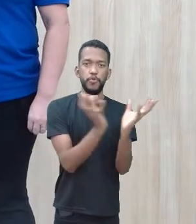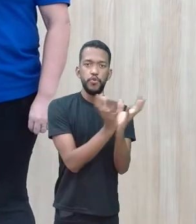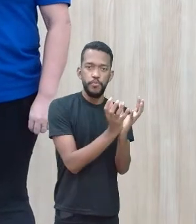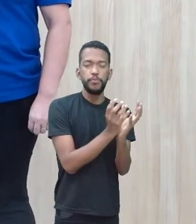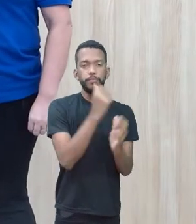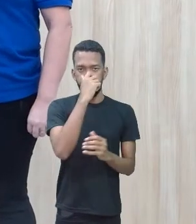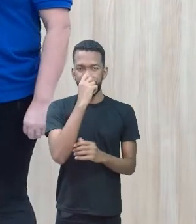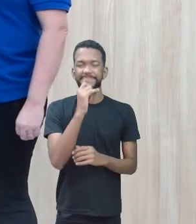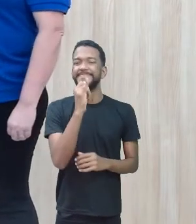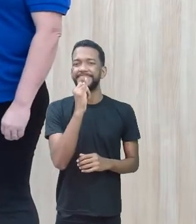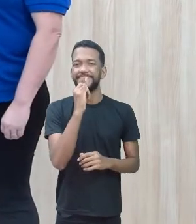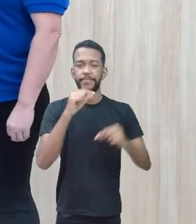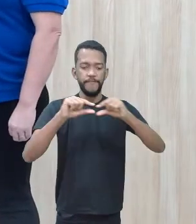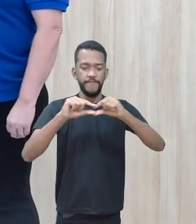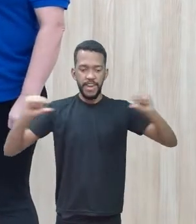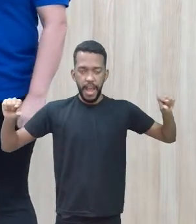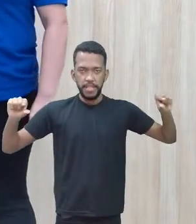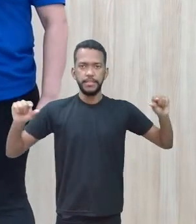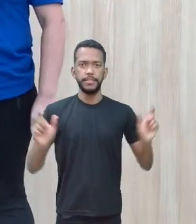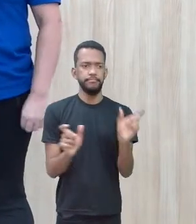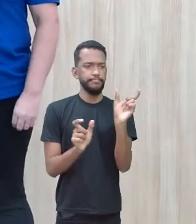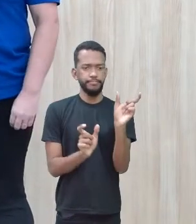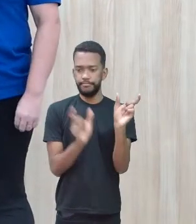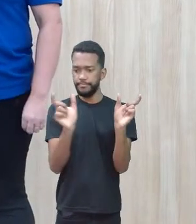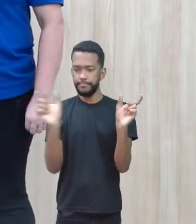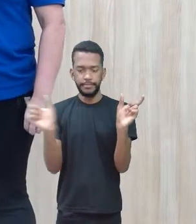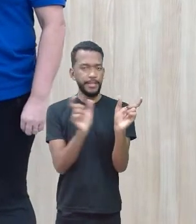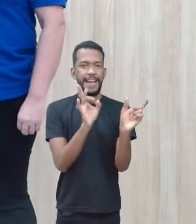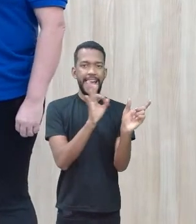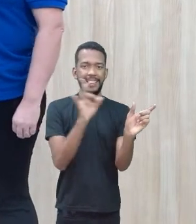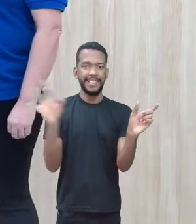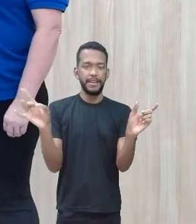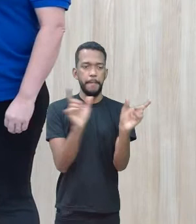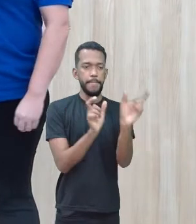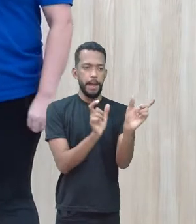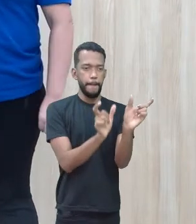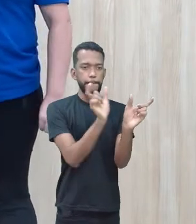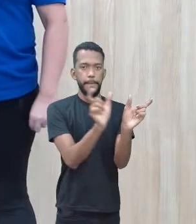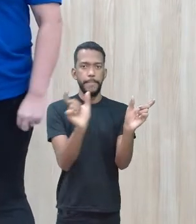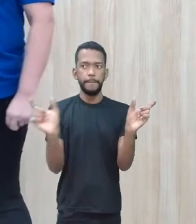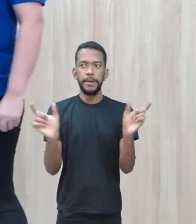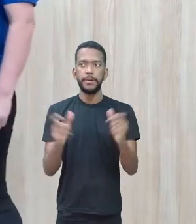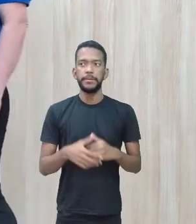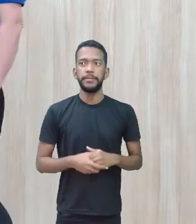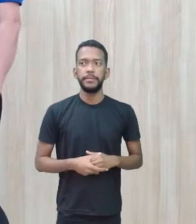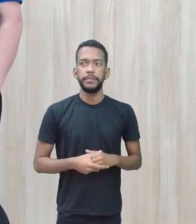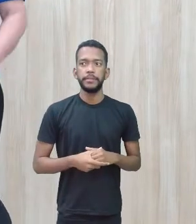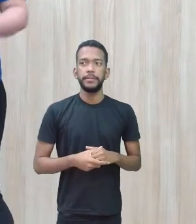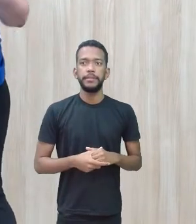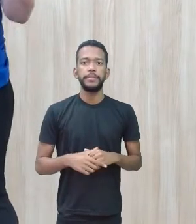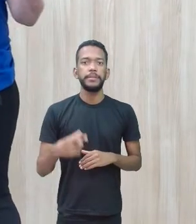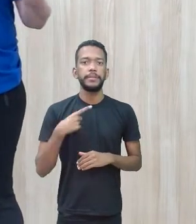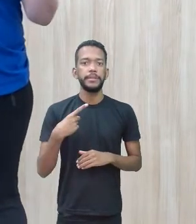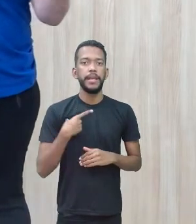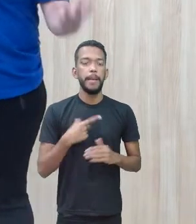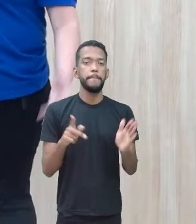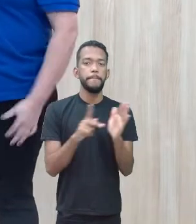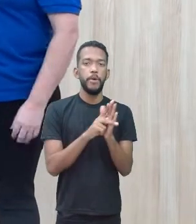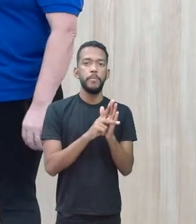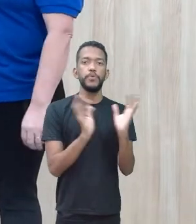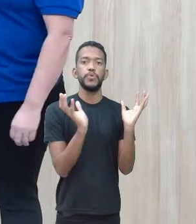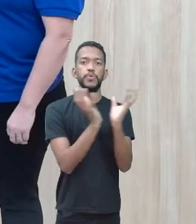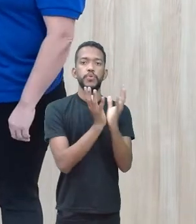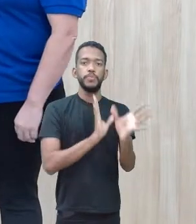uma oração, cada palavra colocada ali, ela tem um pertencimento a uma